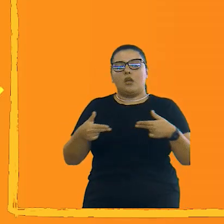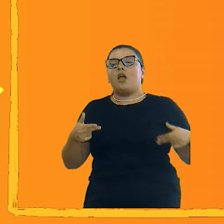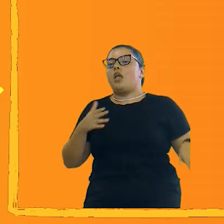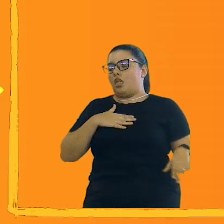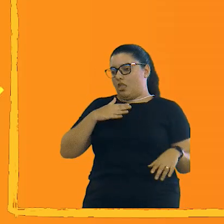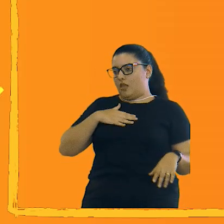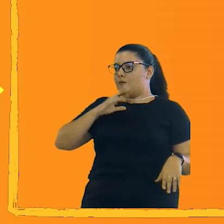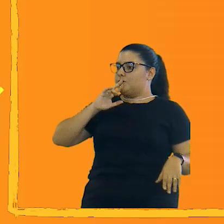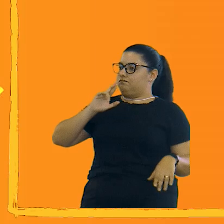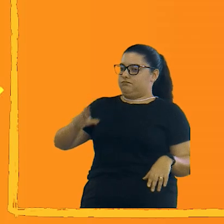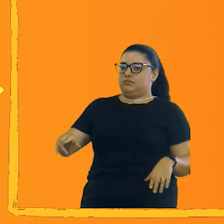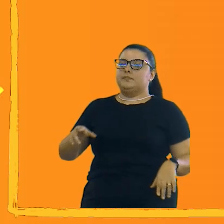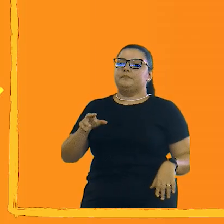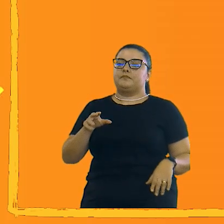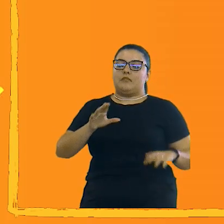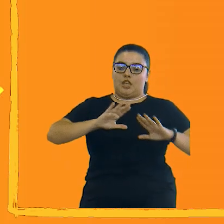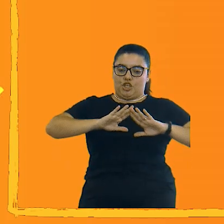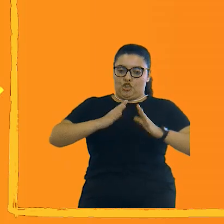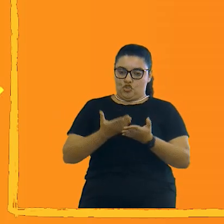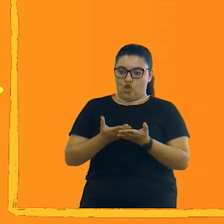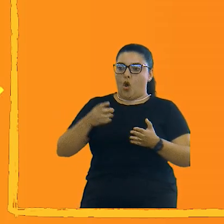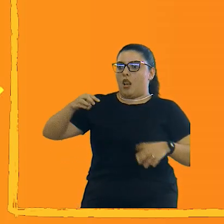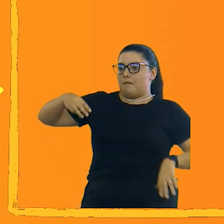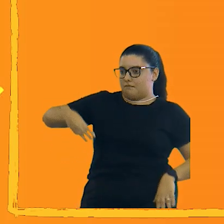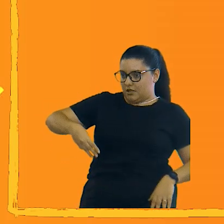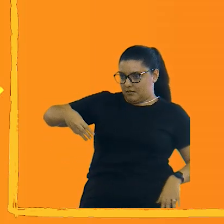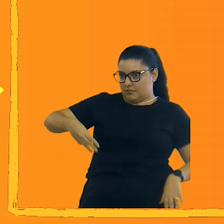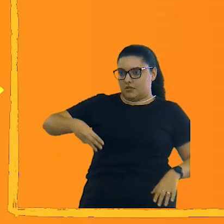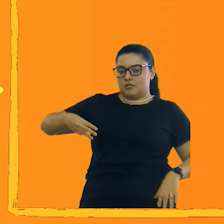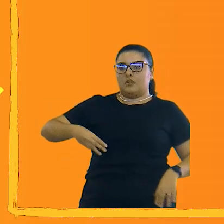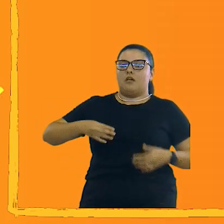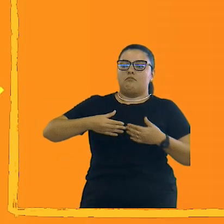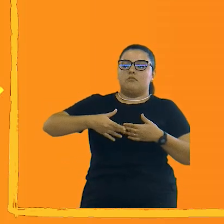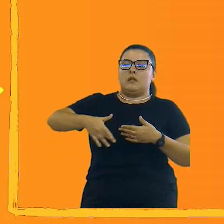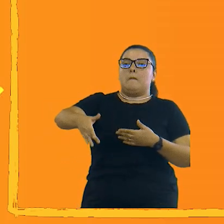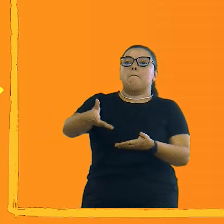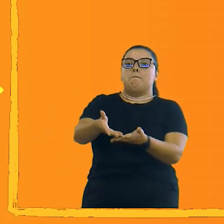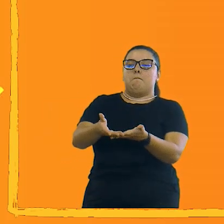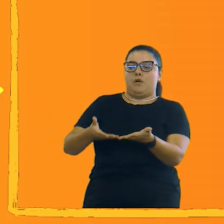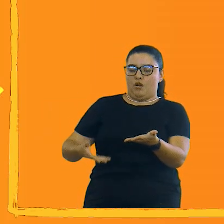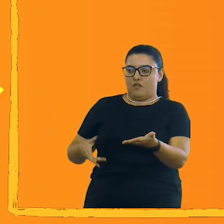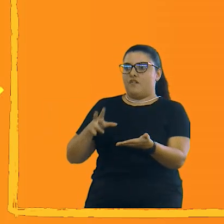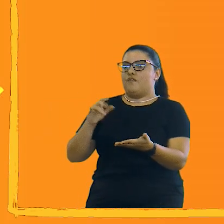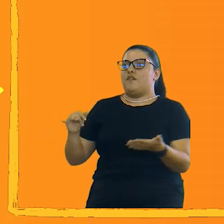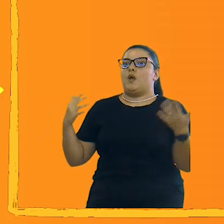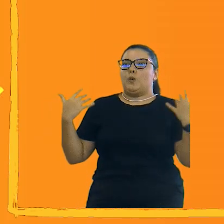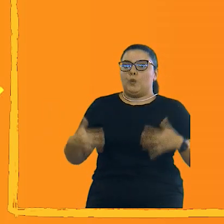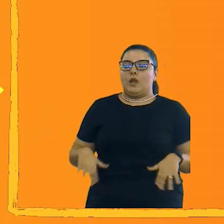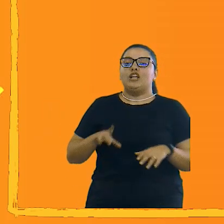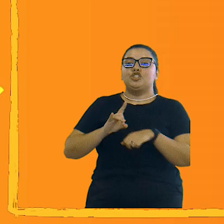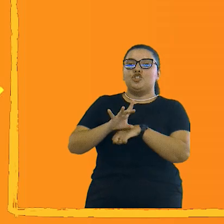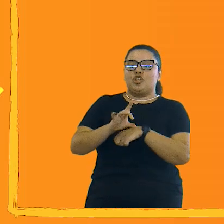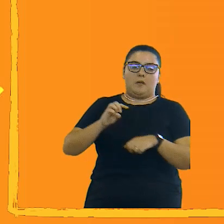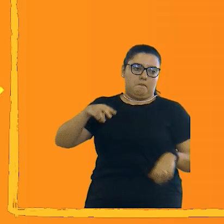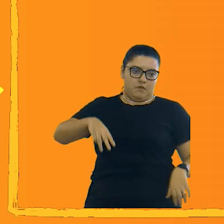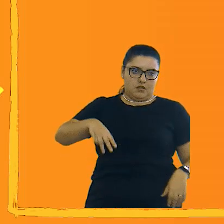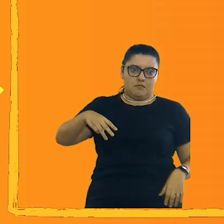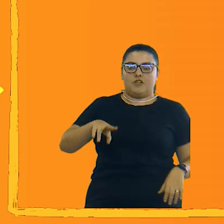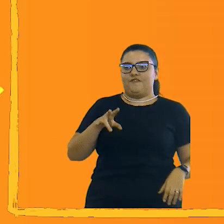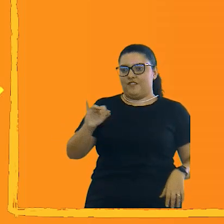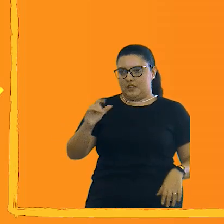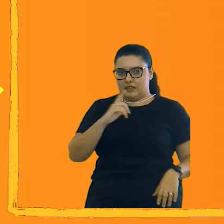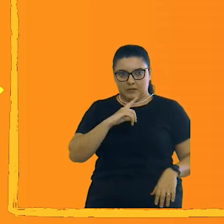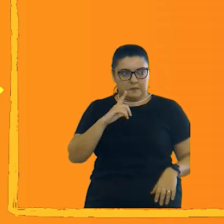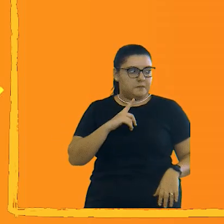coisa segue aí que a gente durante esse resto de ano até a prova a gente vai botar muita dica de matemática interessante aí